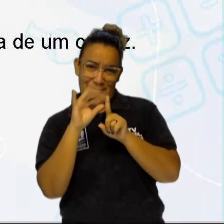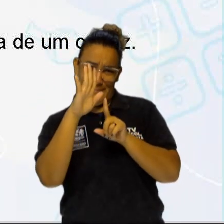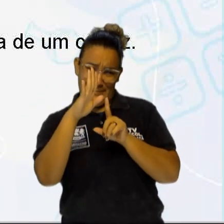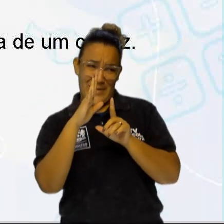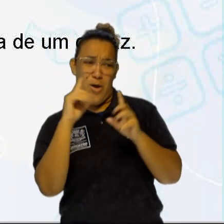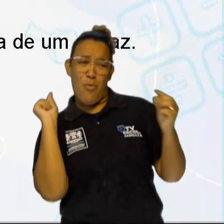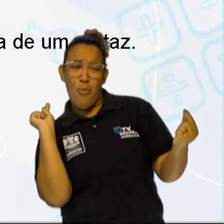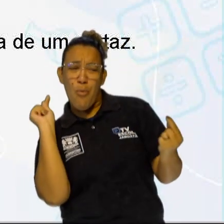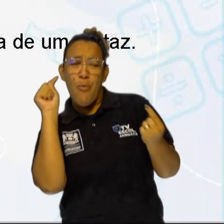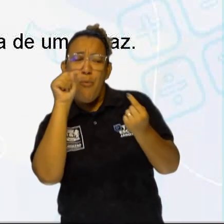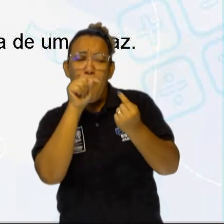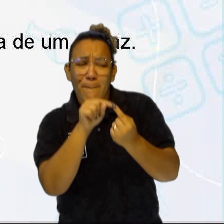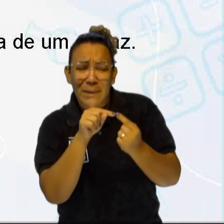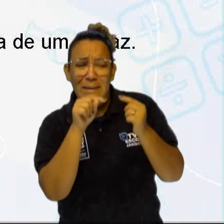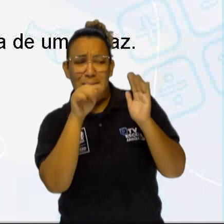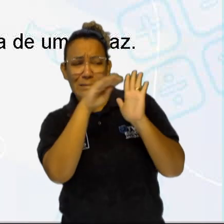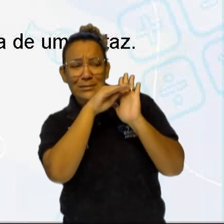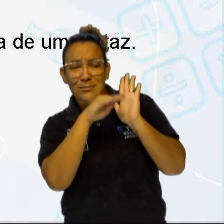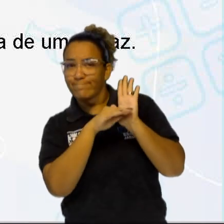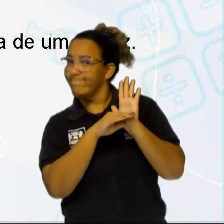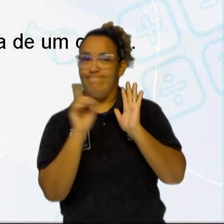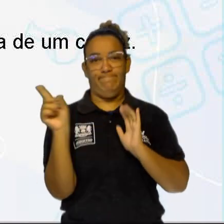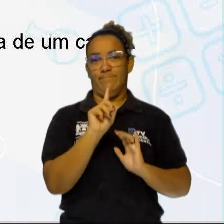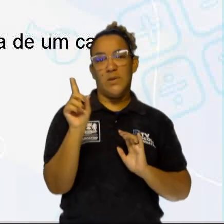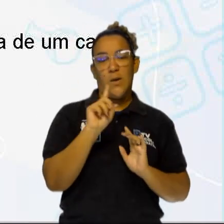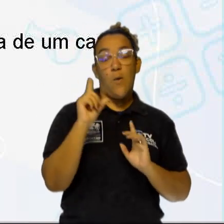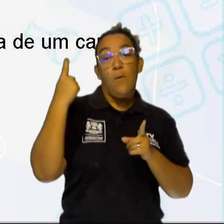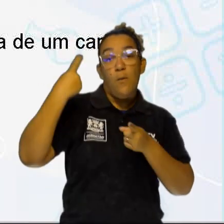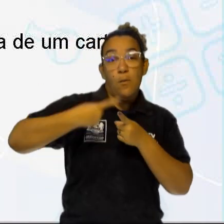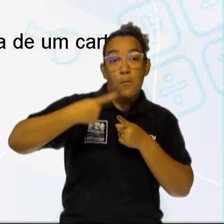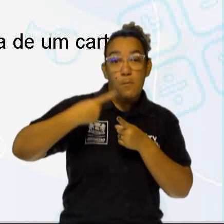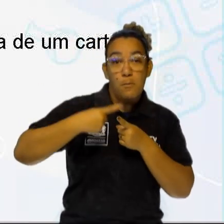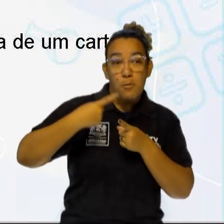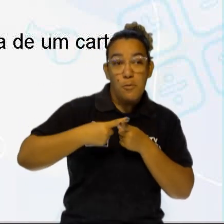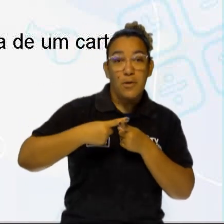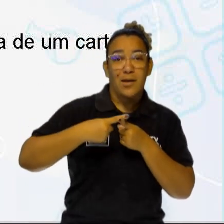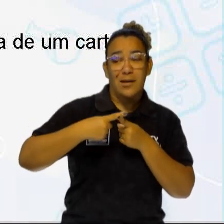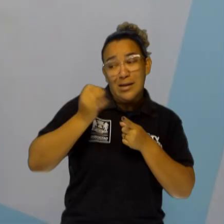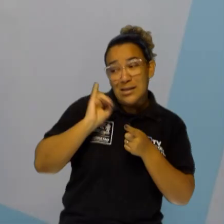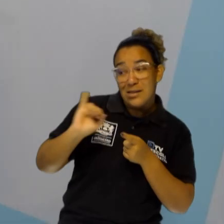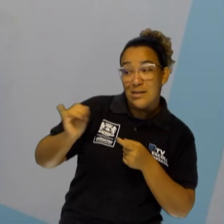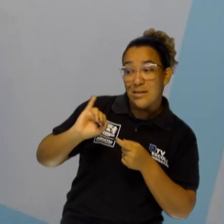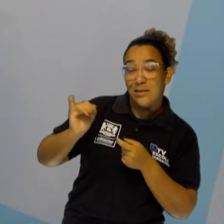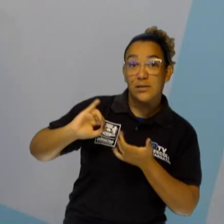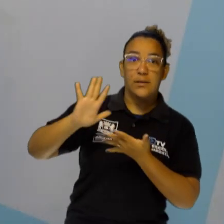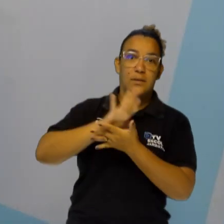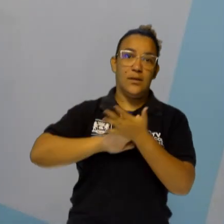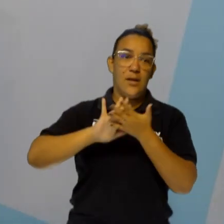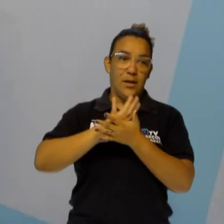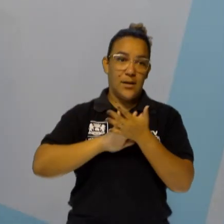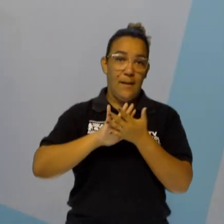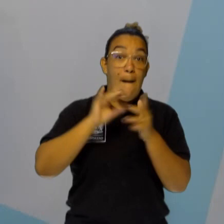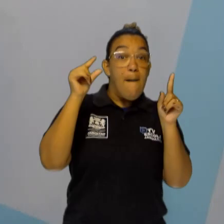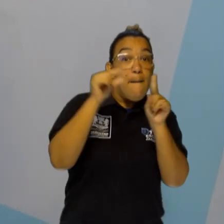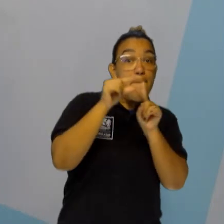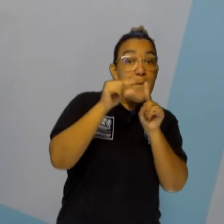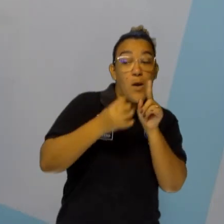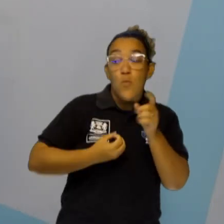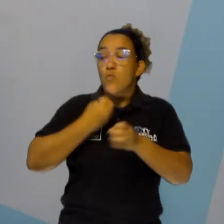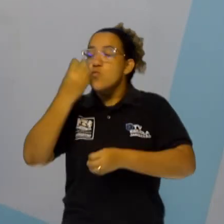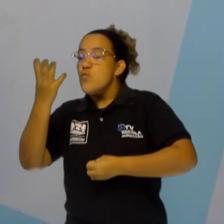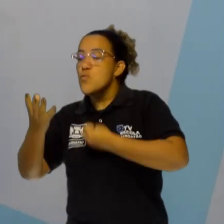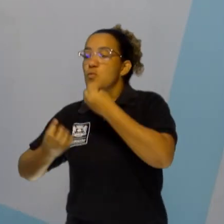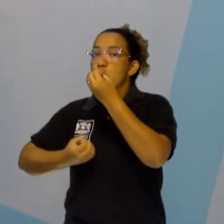de instruir o leitor. Afinal de contas, ele cita que as palavras, né, saem de nós